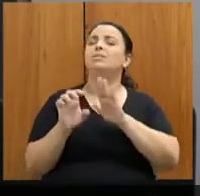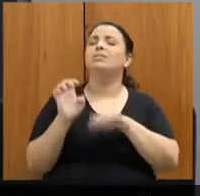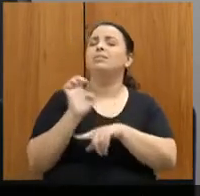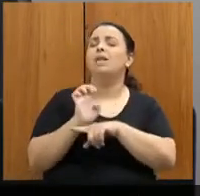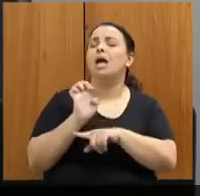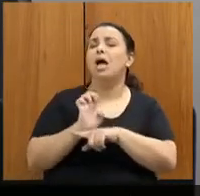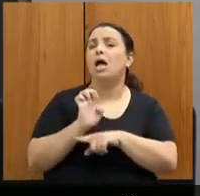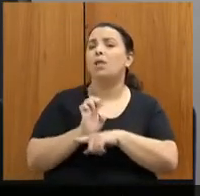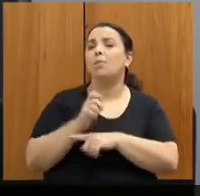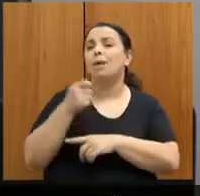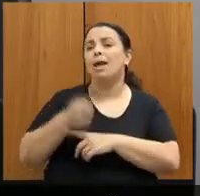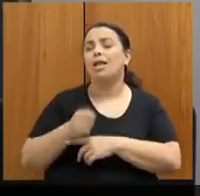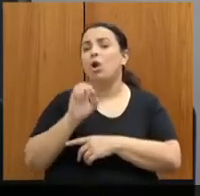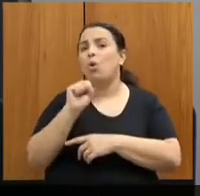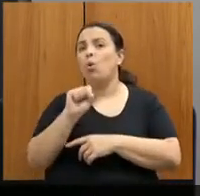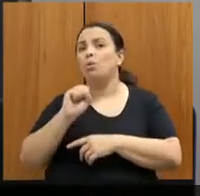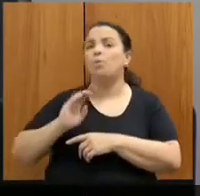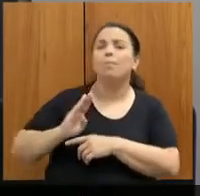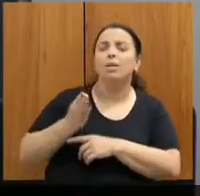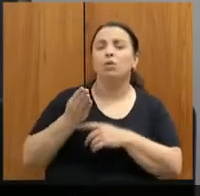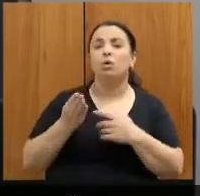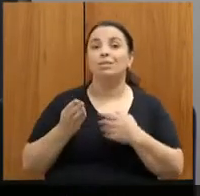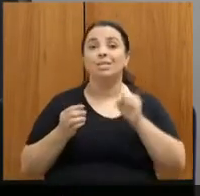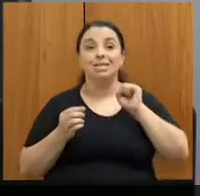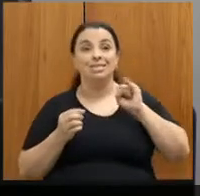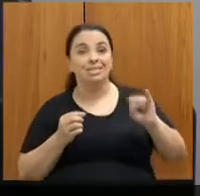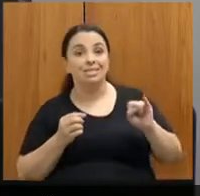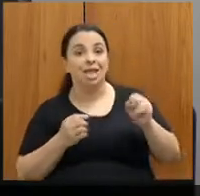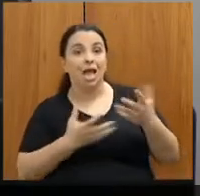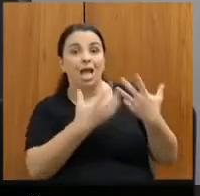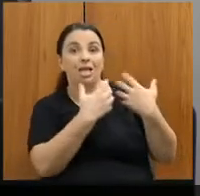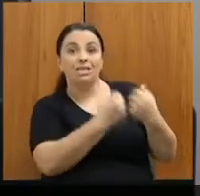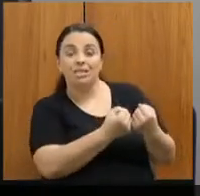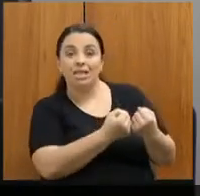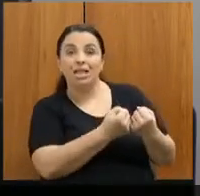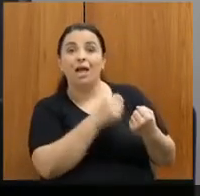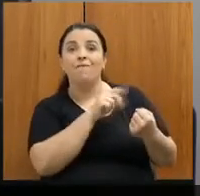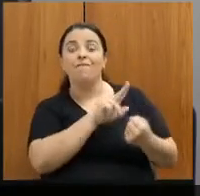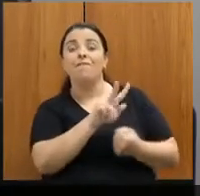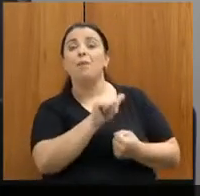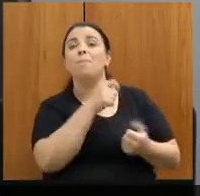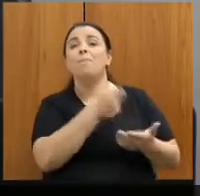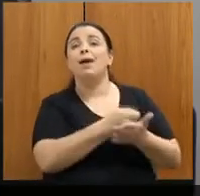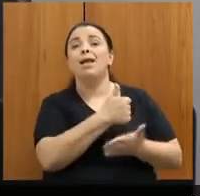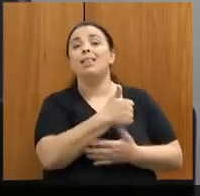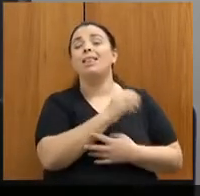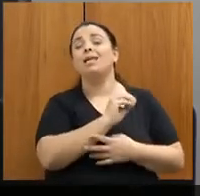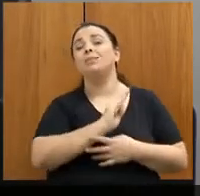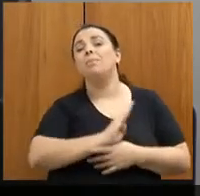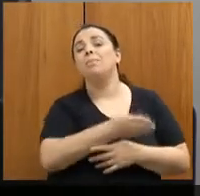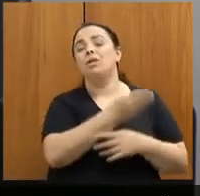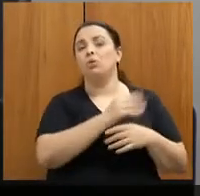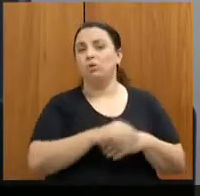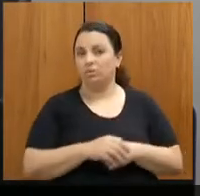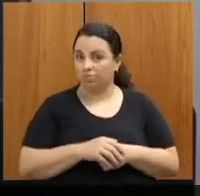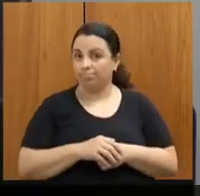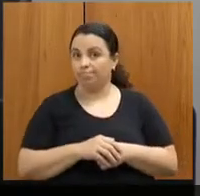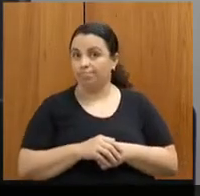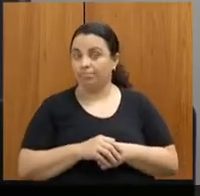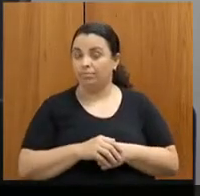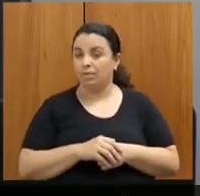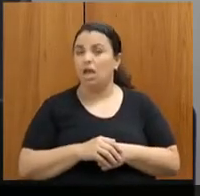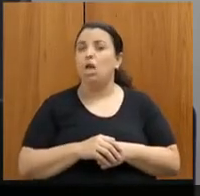dívida e com adesão passaria a pagar dez bilhões a partir de 2030 com